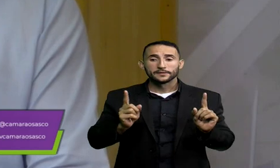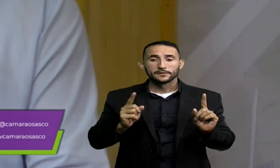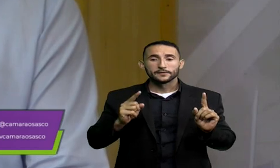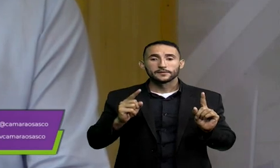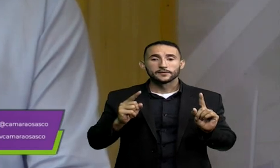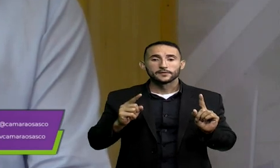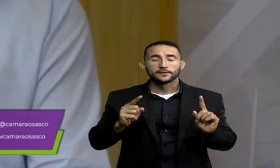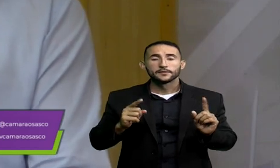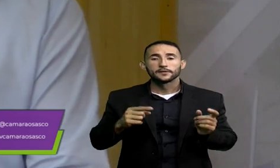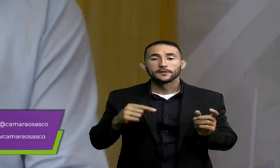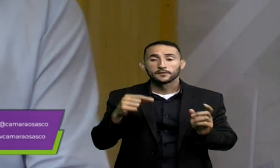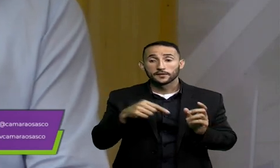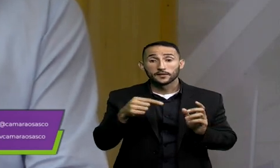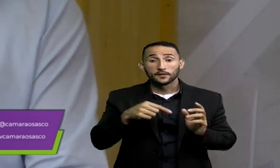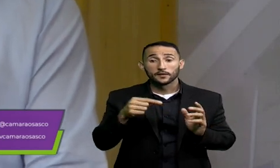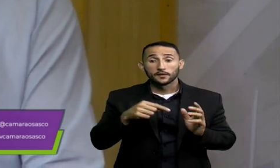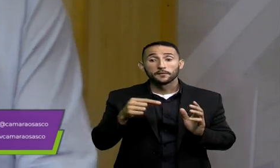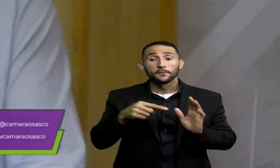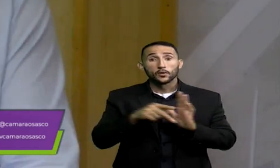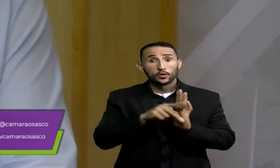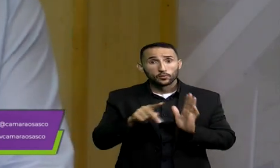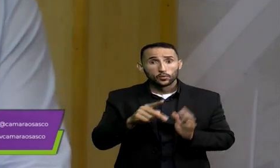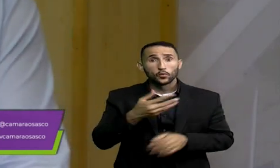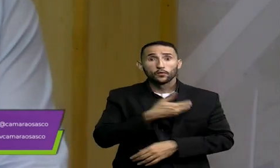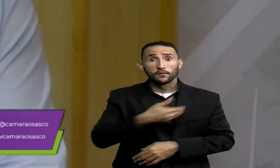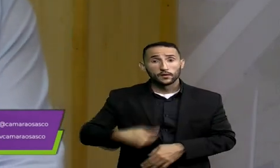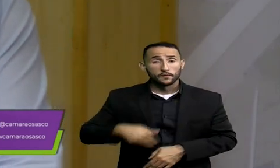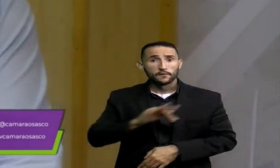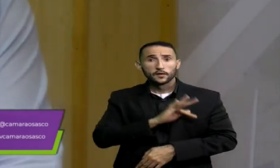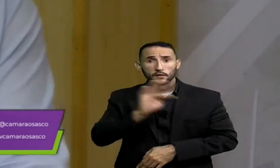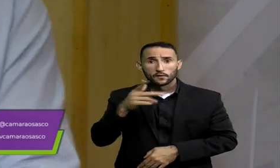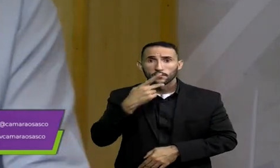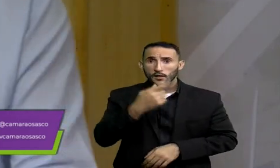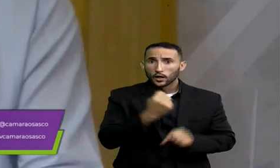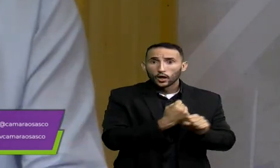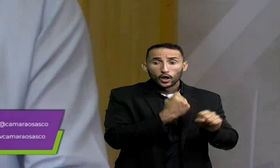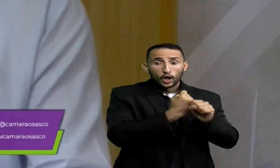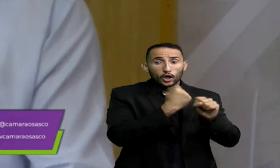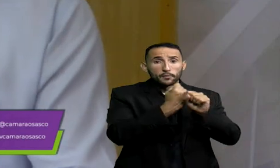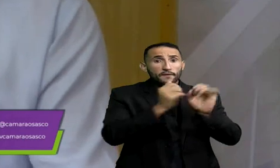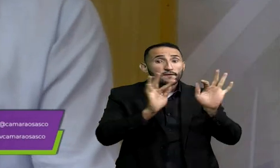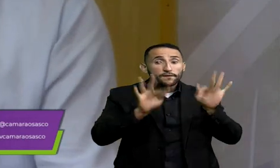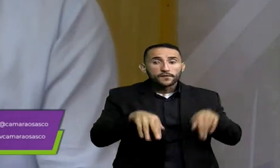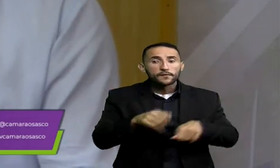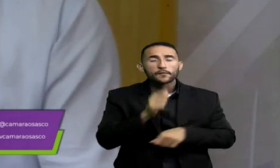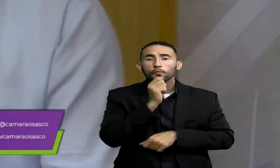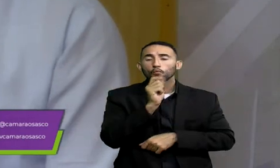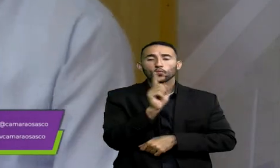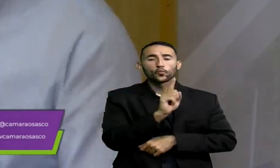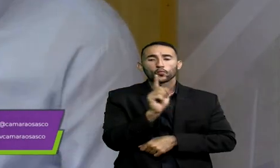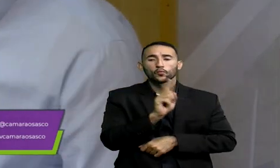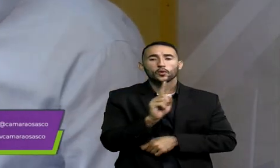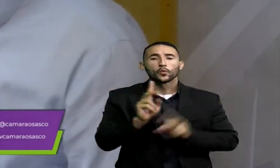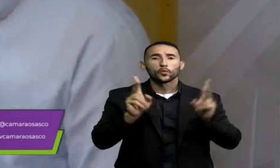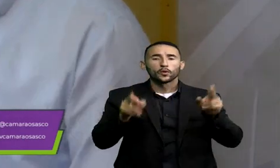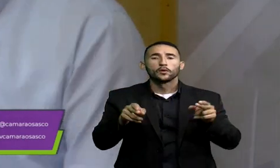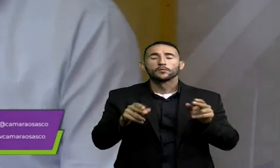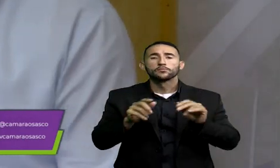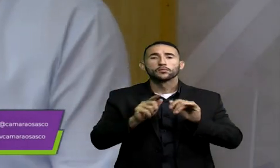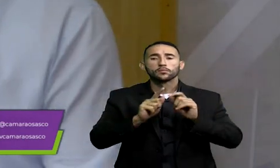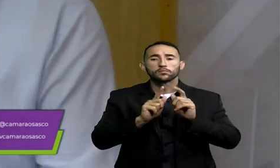a fala do pessoal do governo federal no entanto as obras ainda não foram finalizadas como reportado pela mídia em